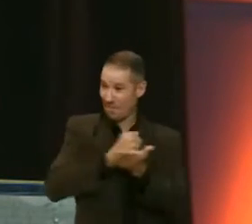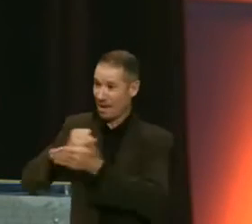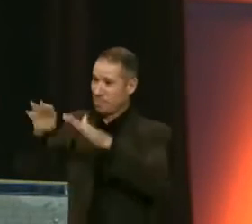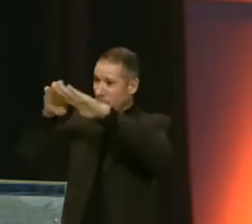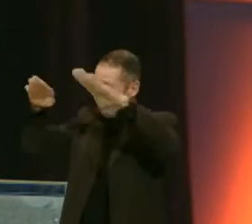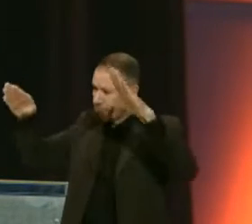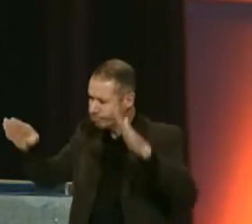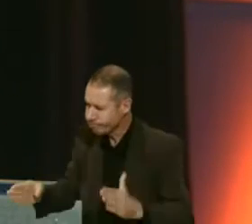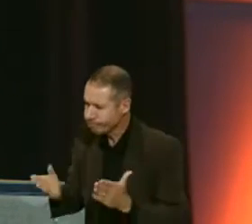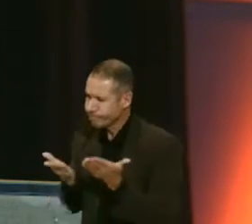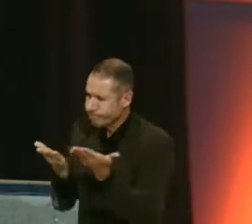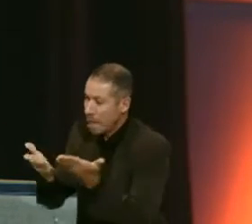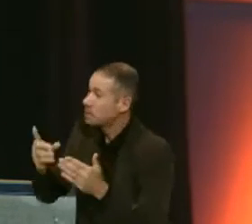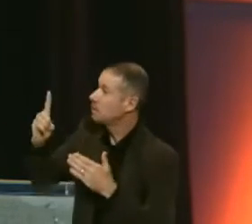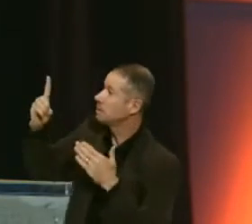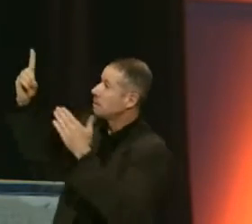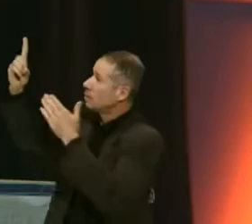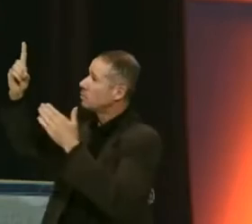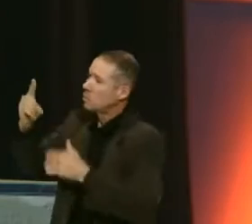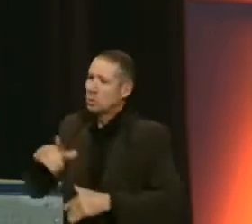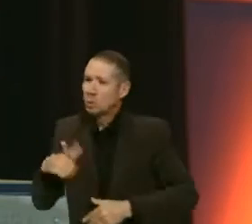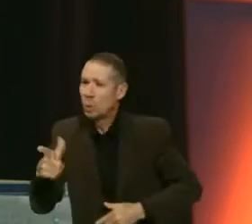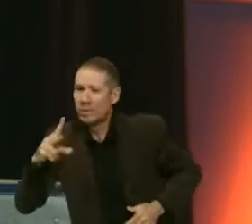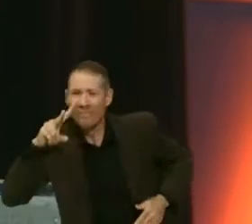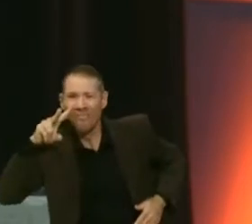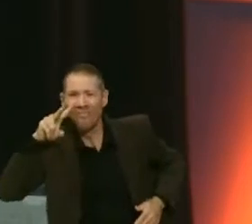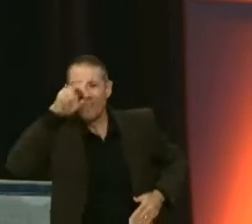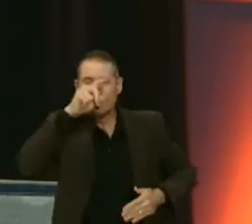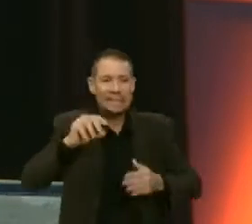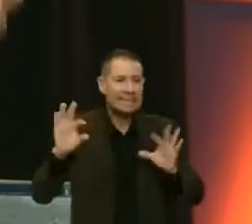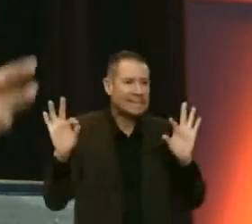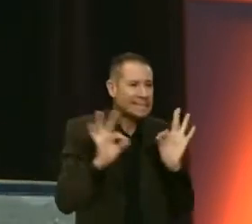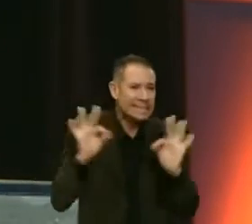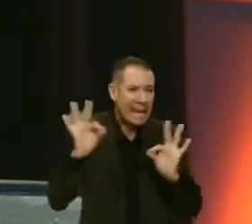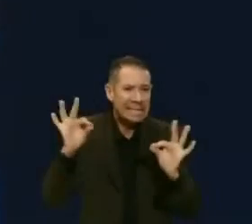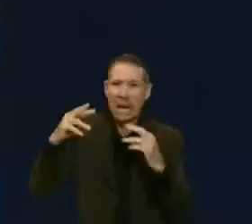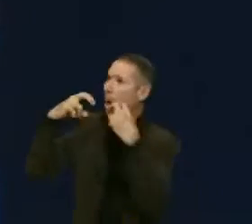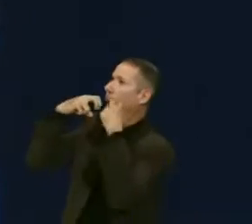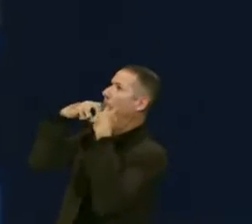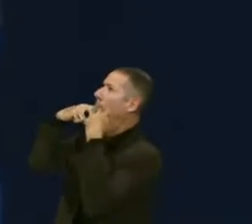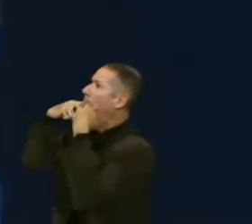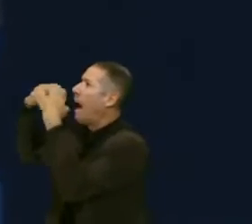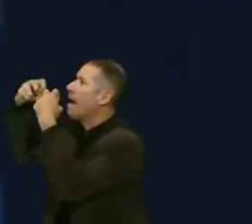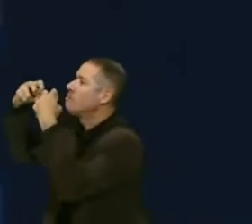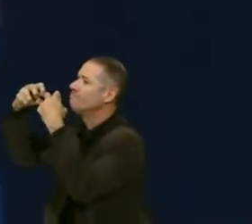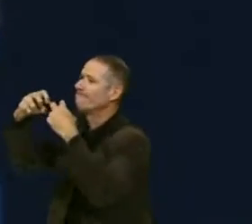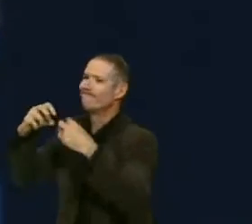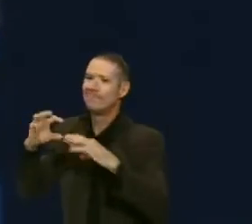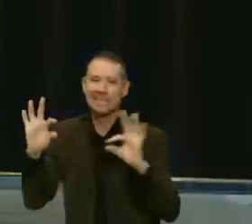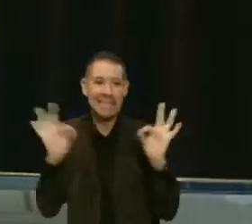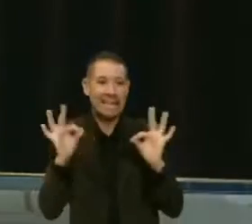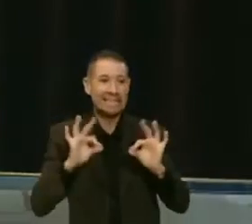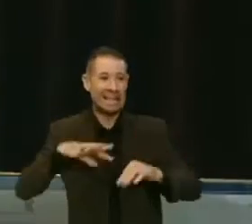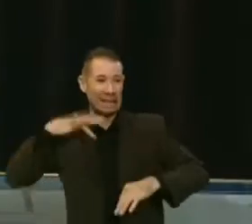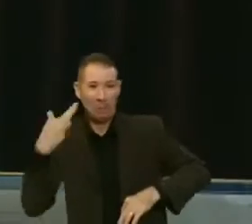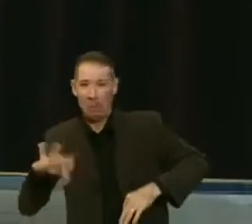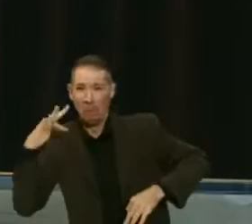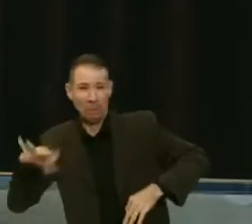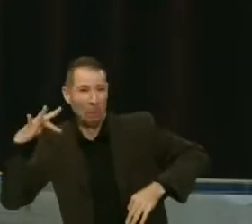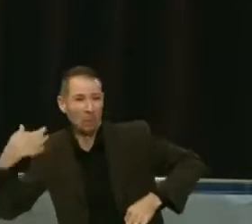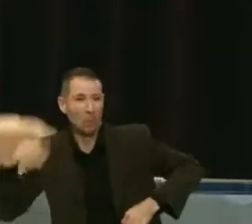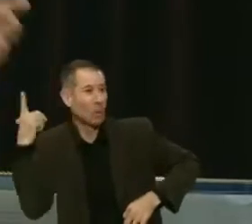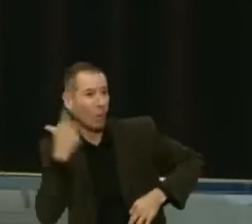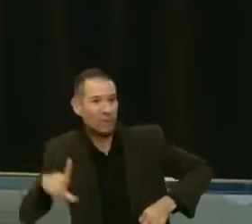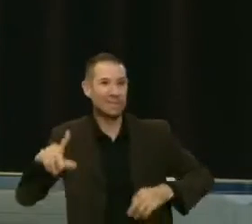lábios. Ela não tinha força para orar mais alto, porque a sua dor era tamanha. E